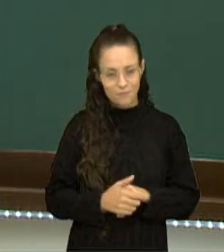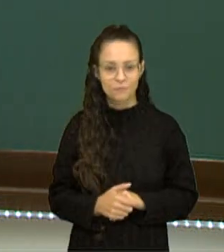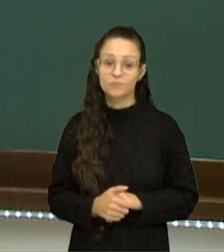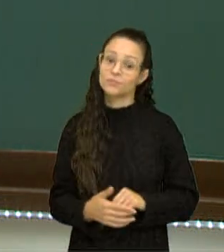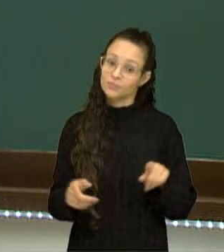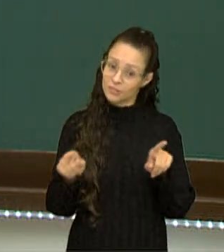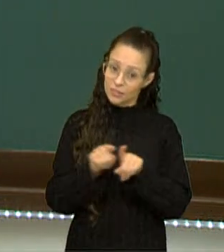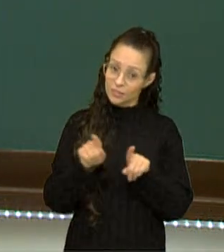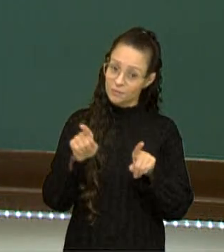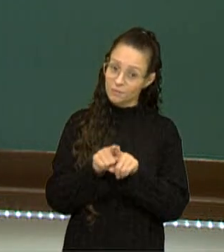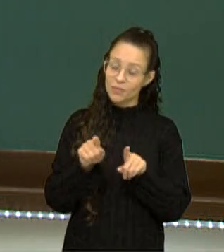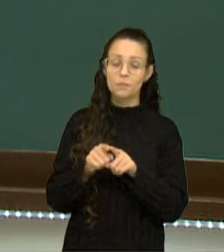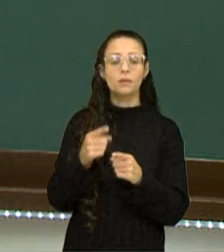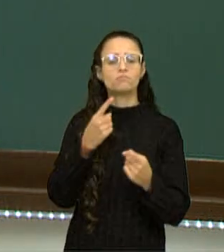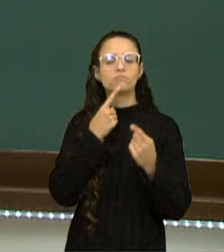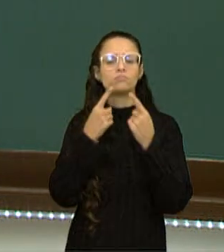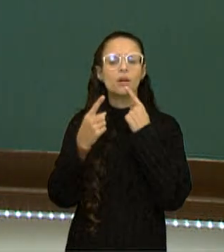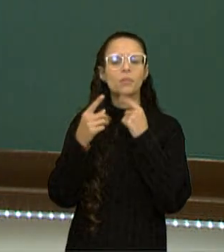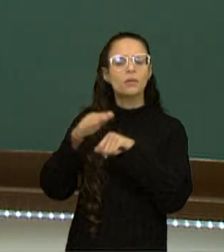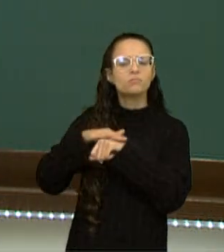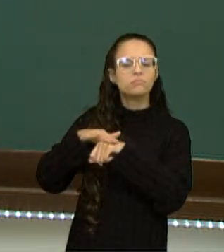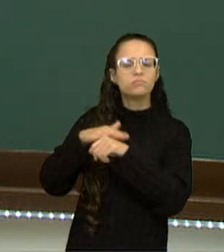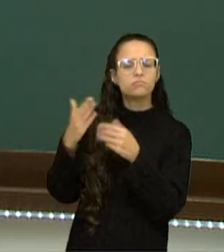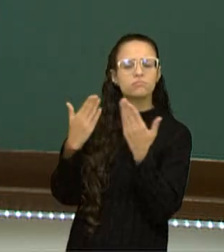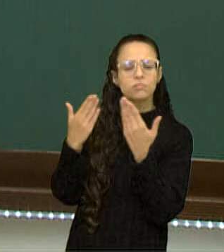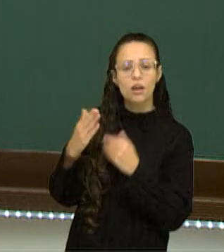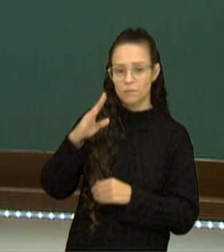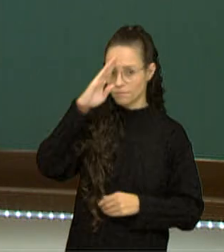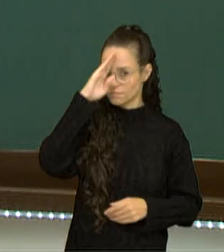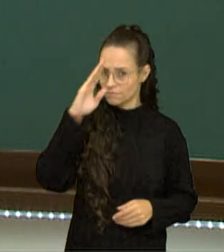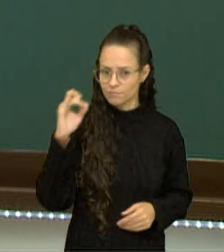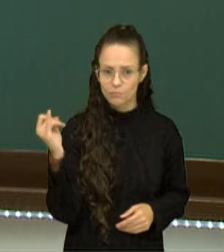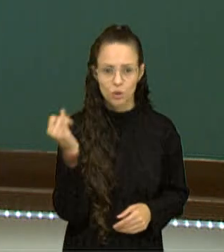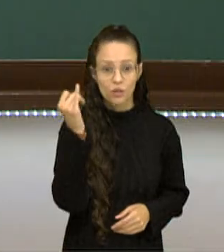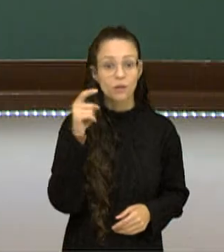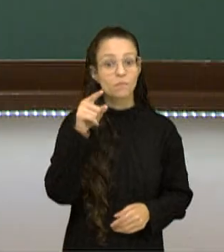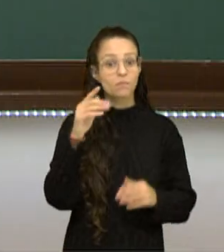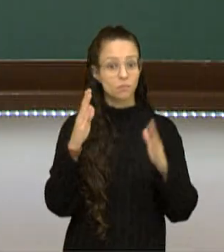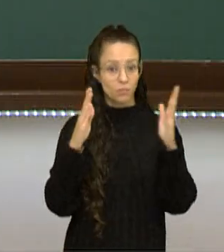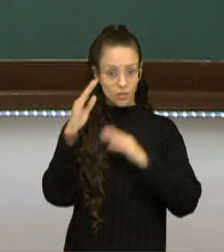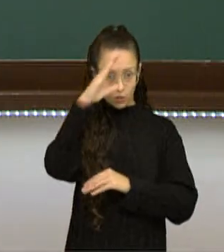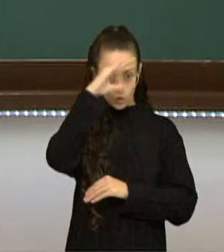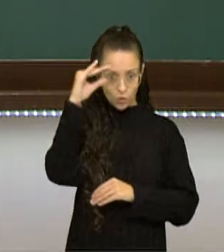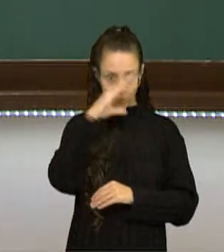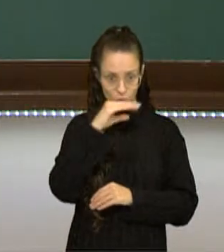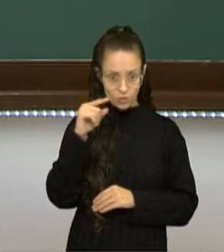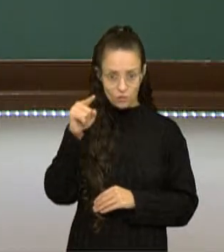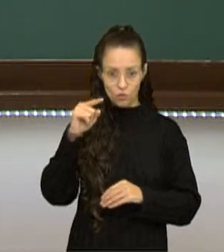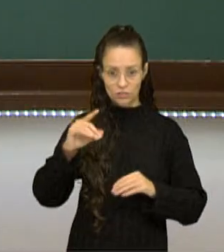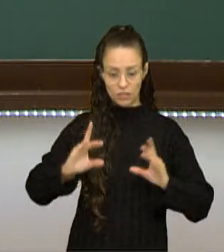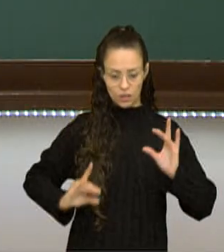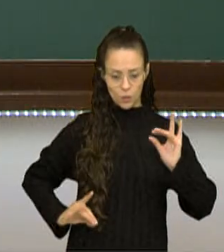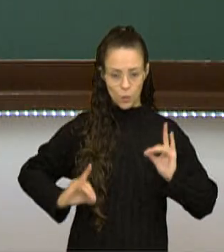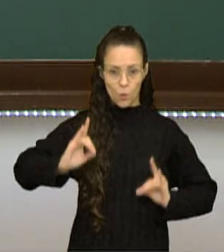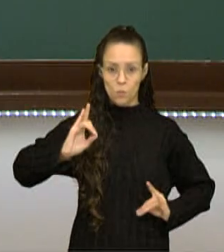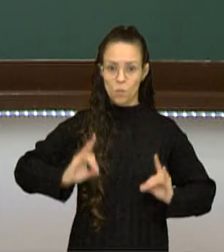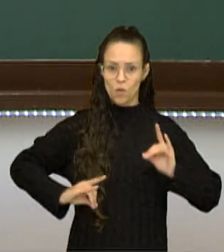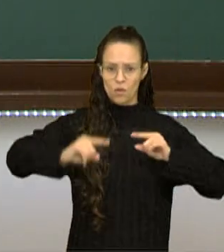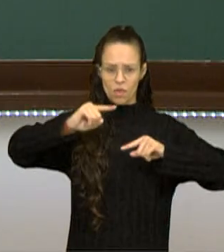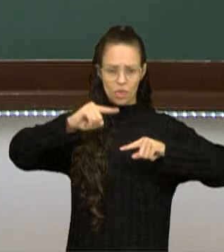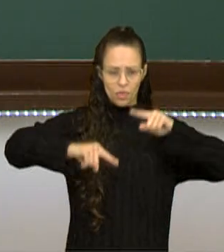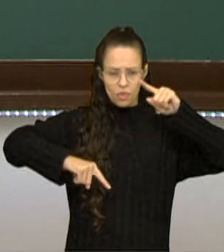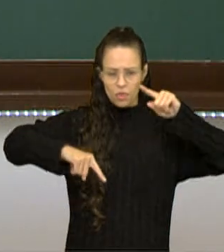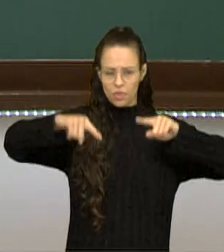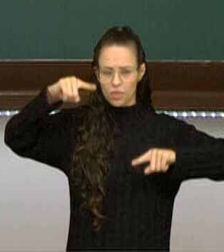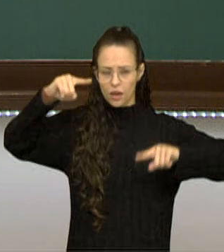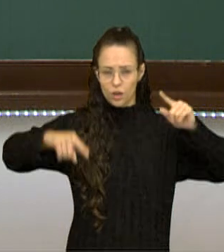claro, diálogo é fundamental. Então, na adolescência, quando você tem essas oscilações hormonais, quando você tem